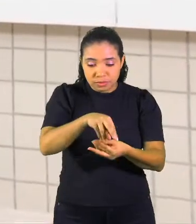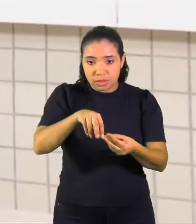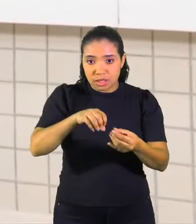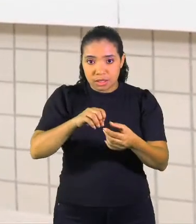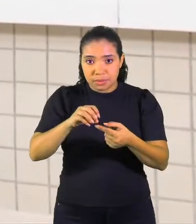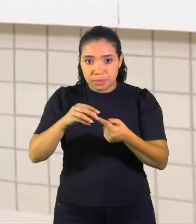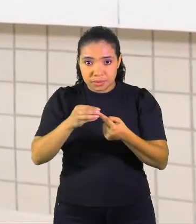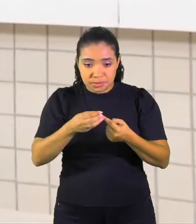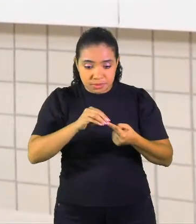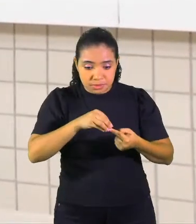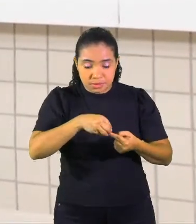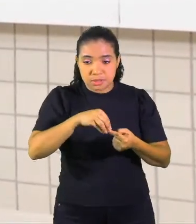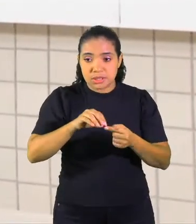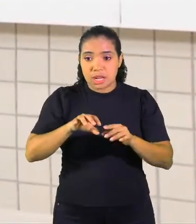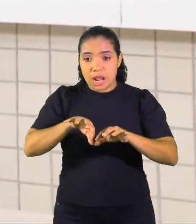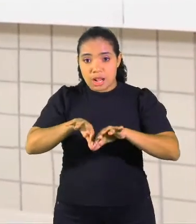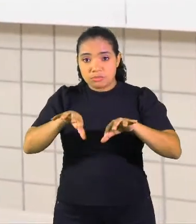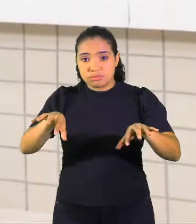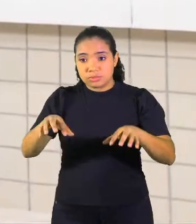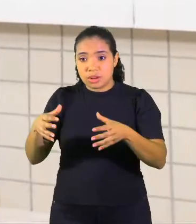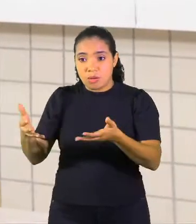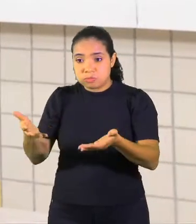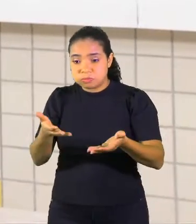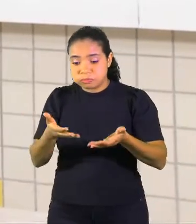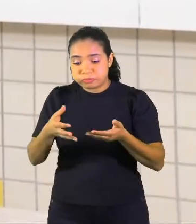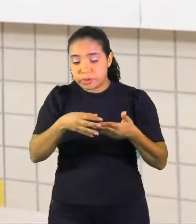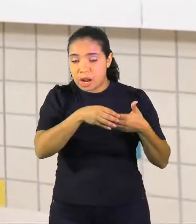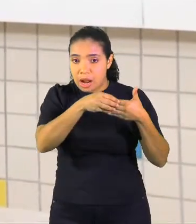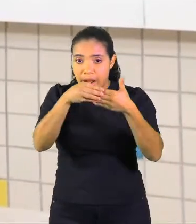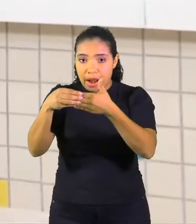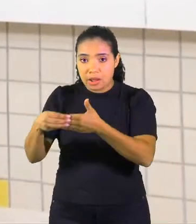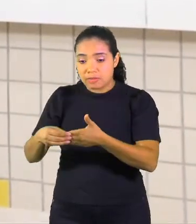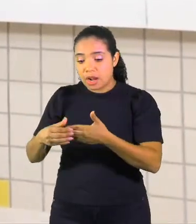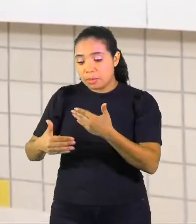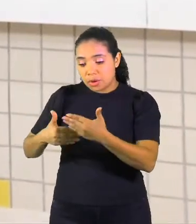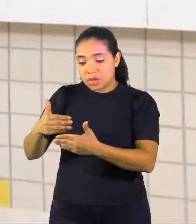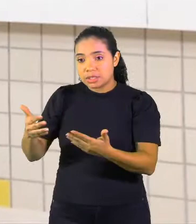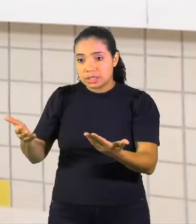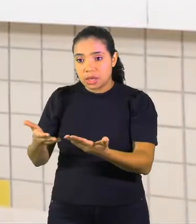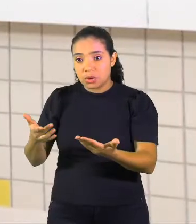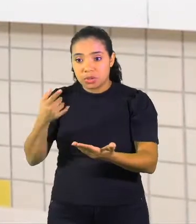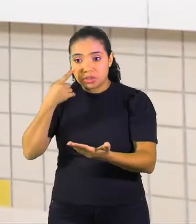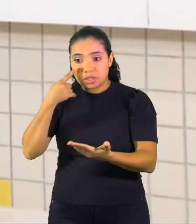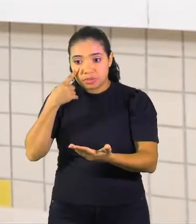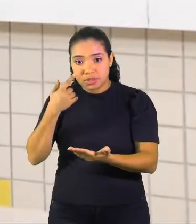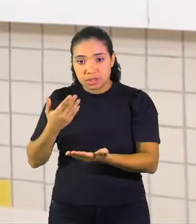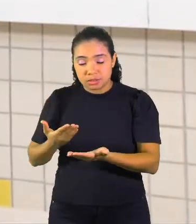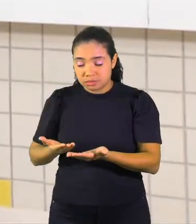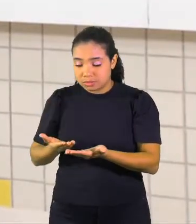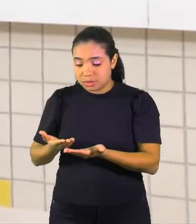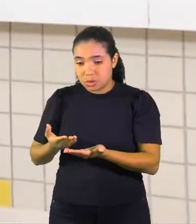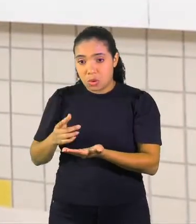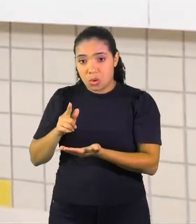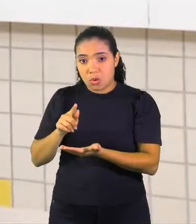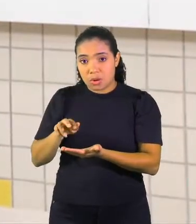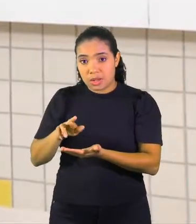é levado às torradeiras para chegar nesse processo que nós estamos aqui, o grão